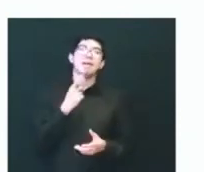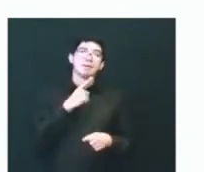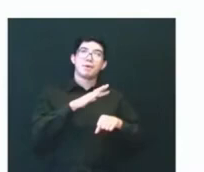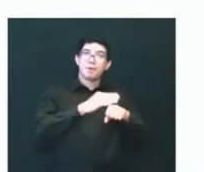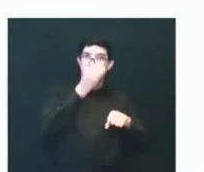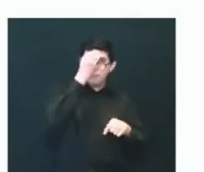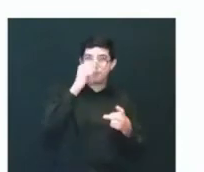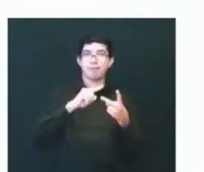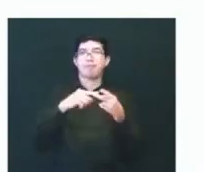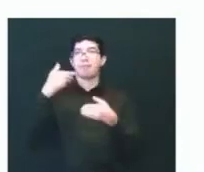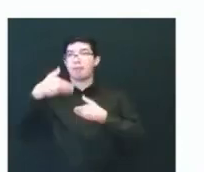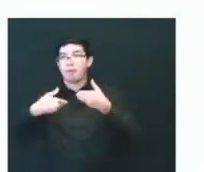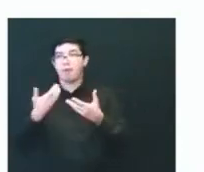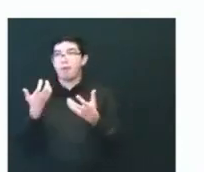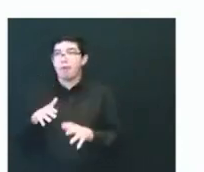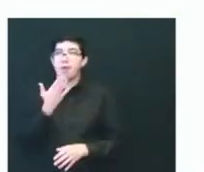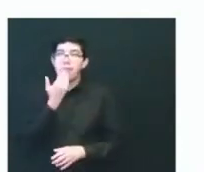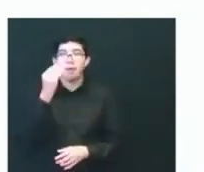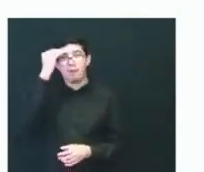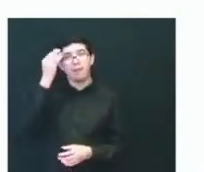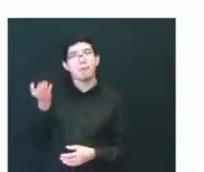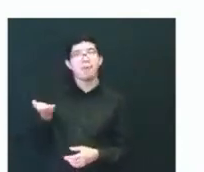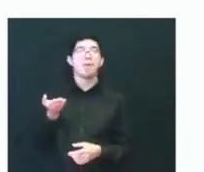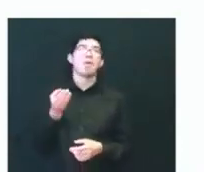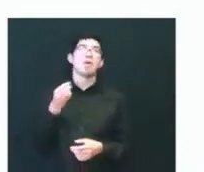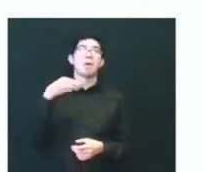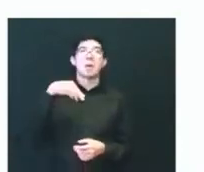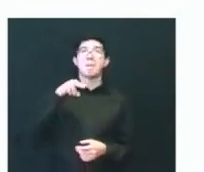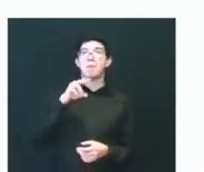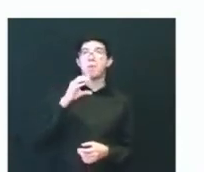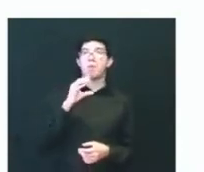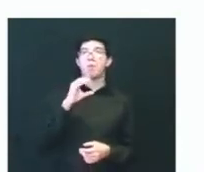próprio tratamento, que traz os efeitos, como mucosite,